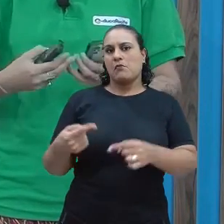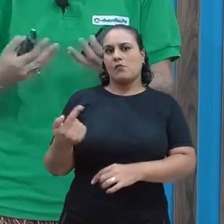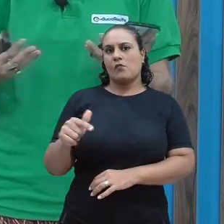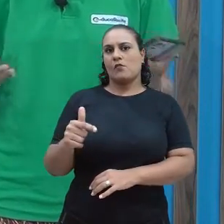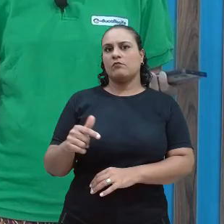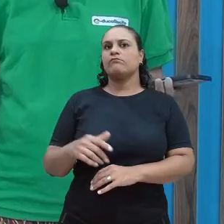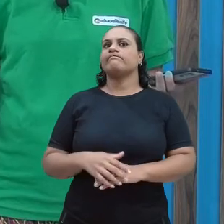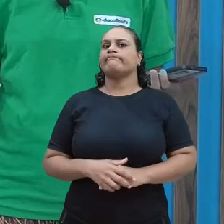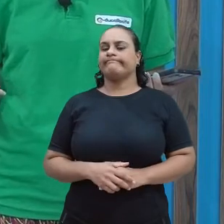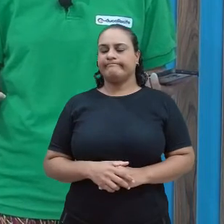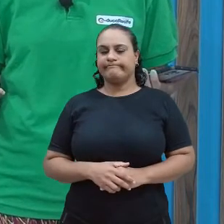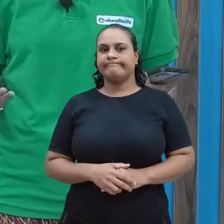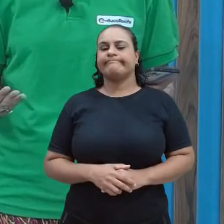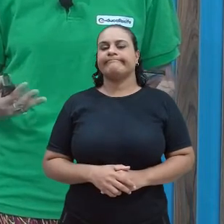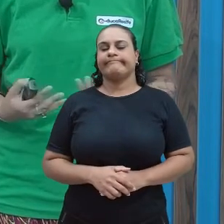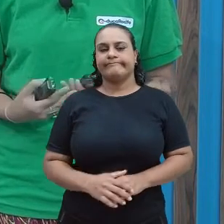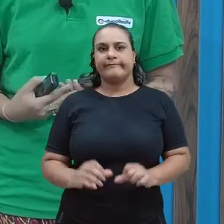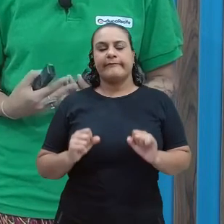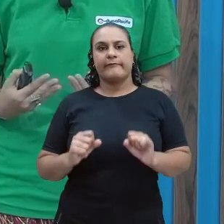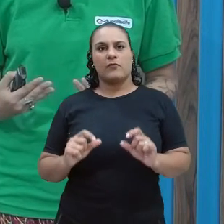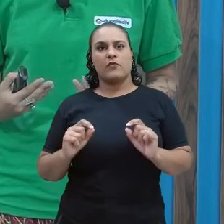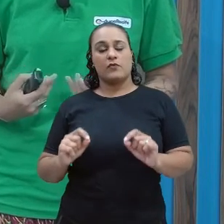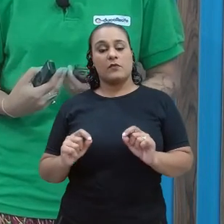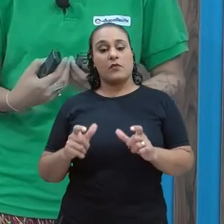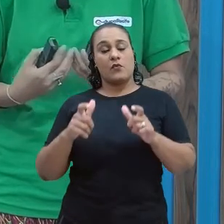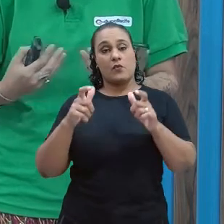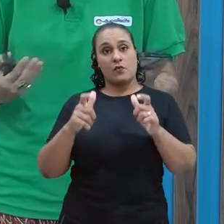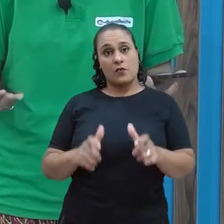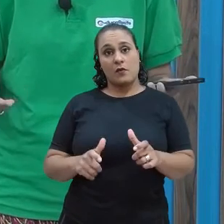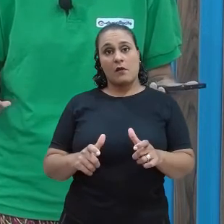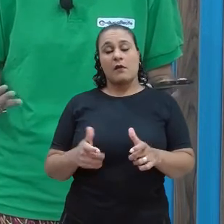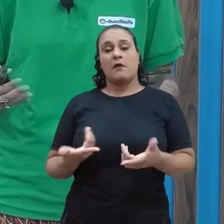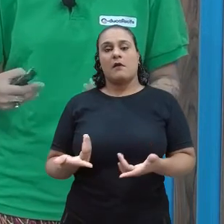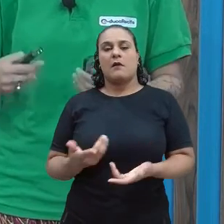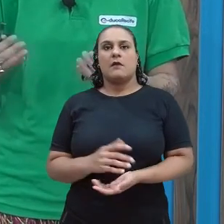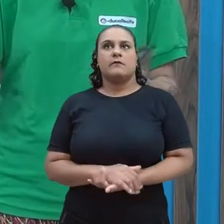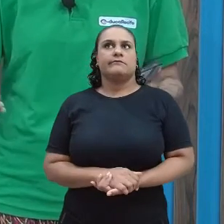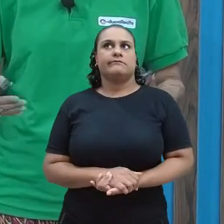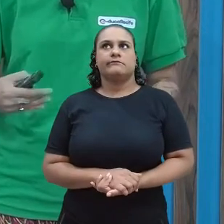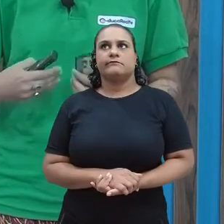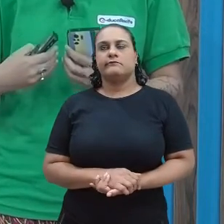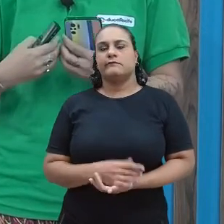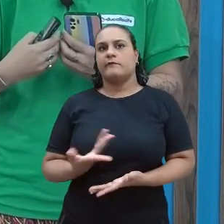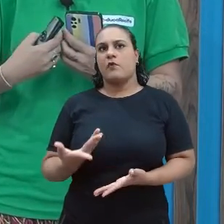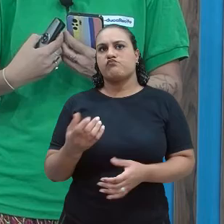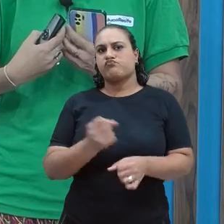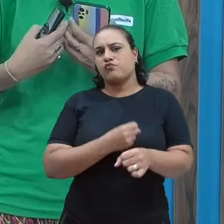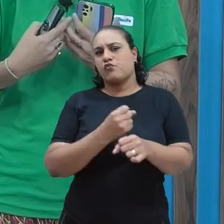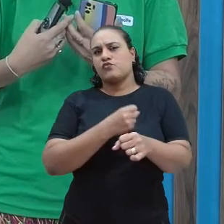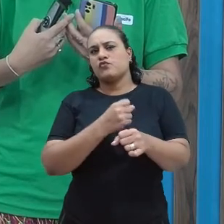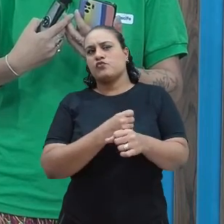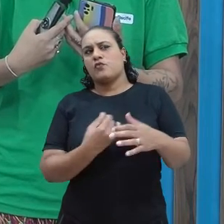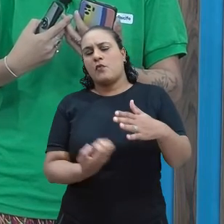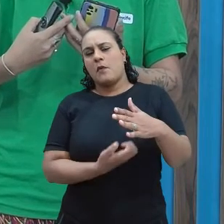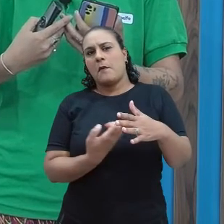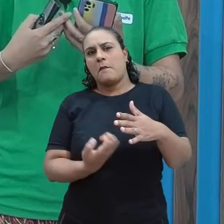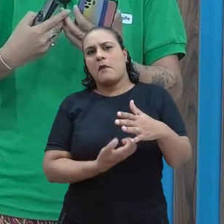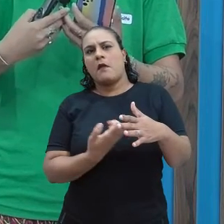ali pode ser, né, um lugar onde eles vão colocar um empreendimento, enfim, alguma